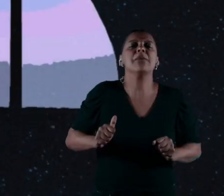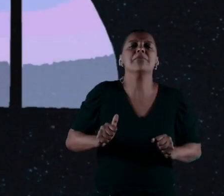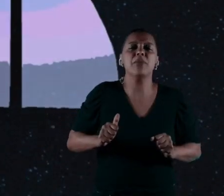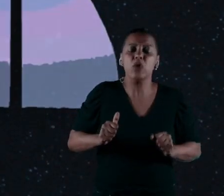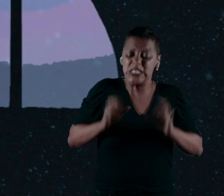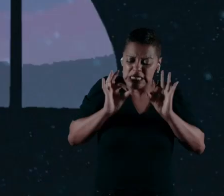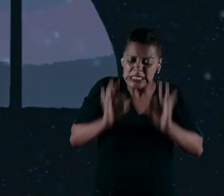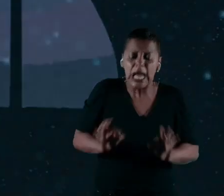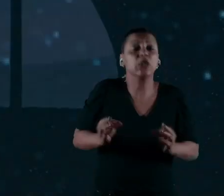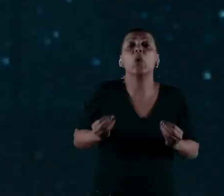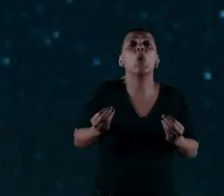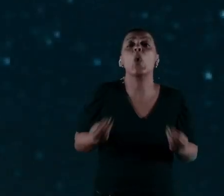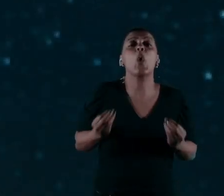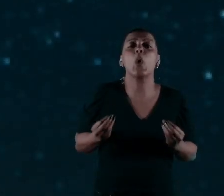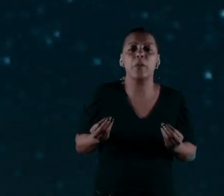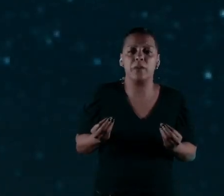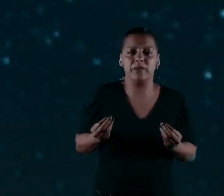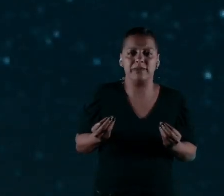que eu respondo todo dia.